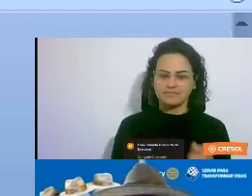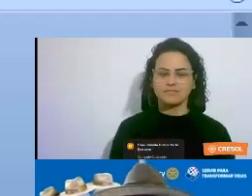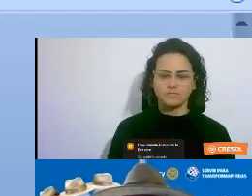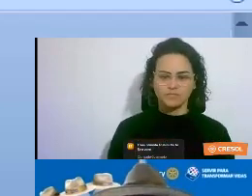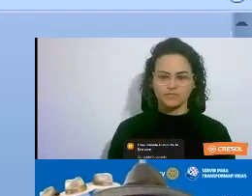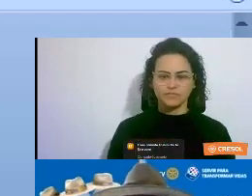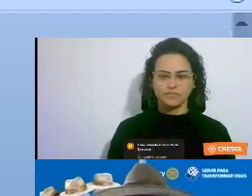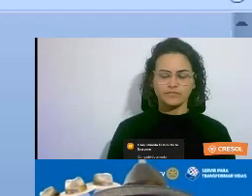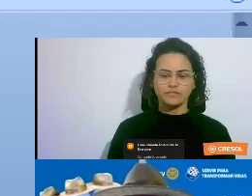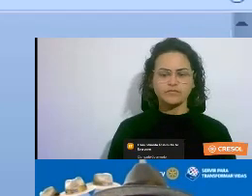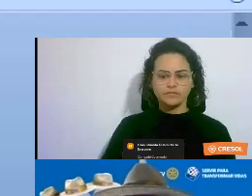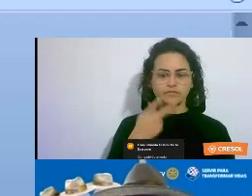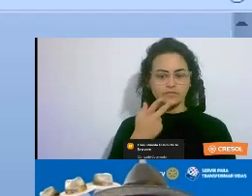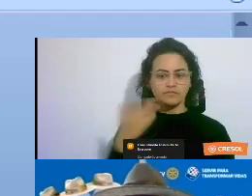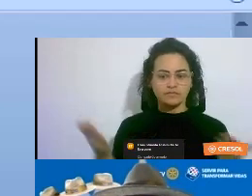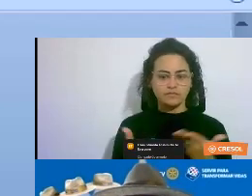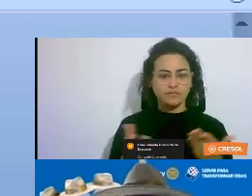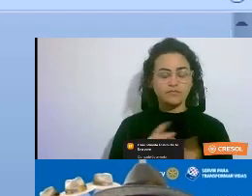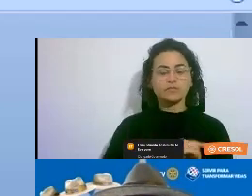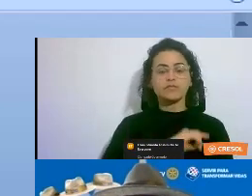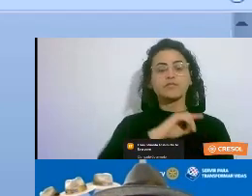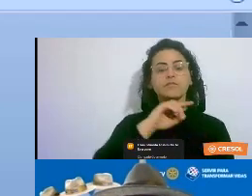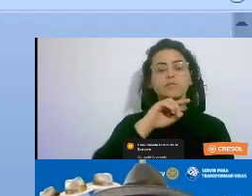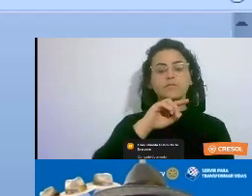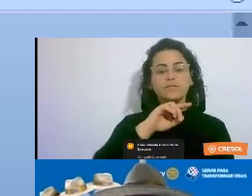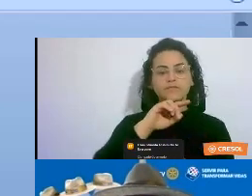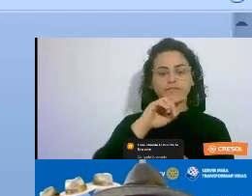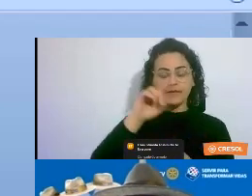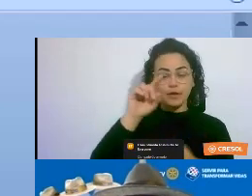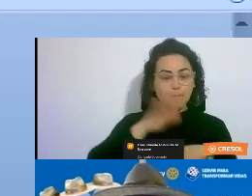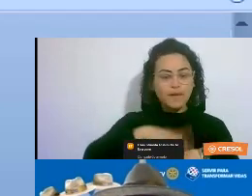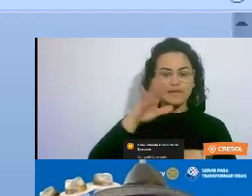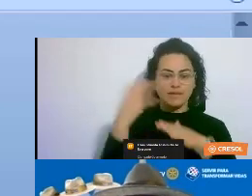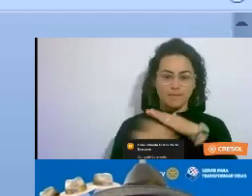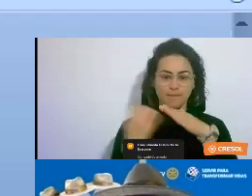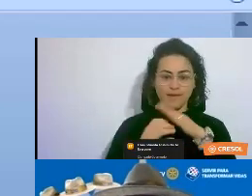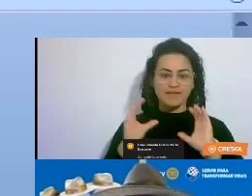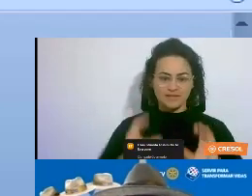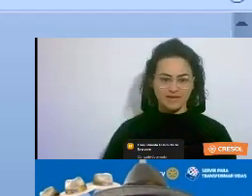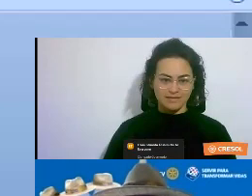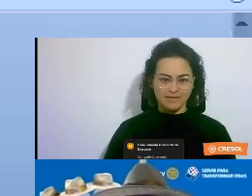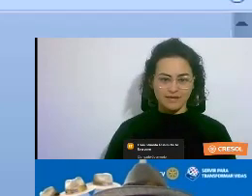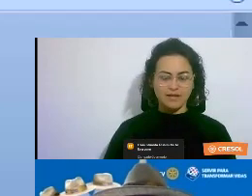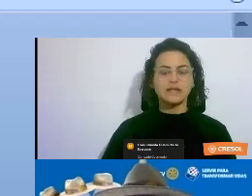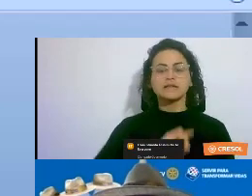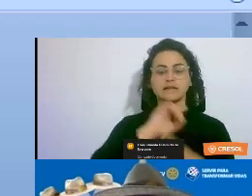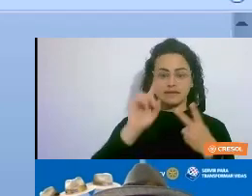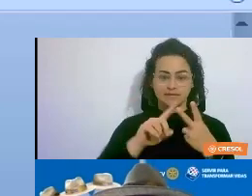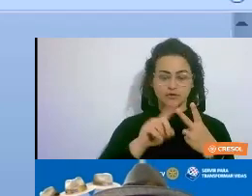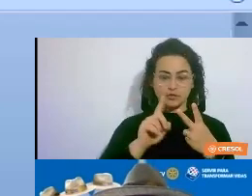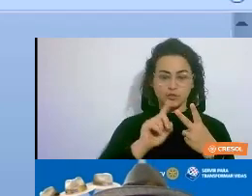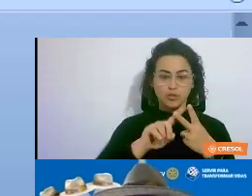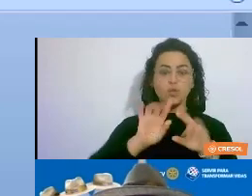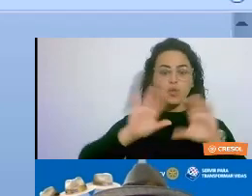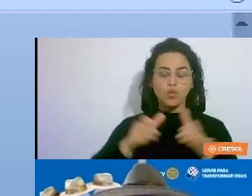cidadã, clube cidadão e agro cidadão. Tá? Então, vamos lá. Aí tem, vamos dizer assim,